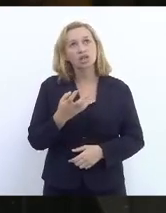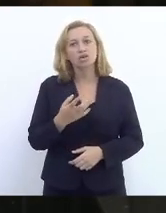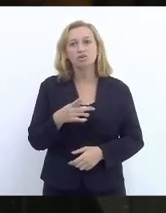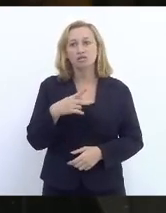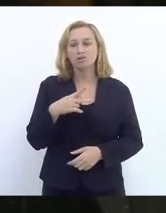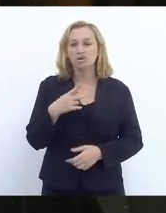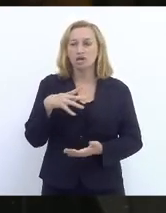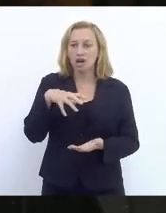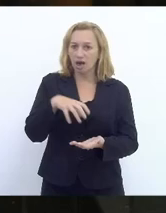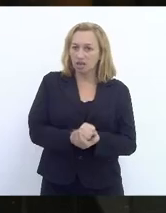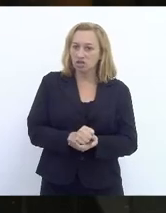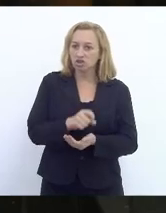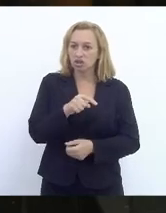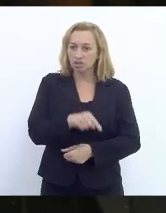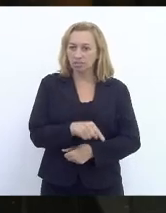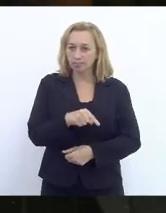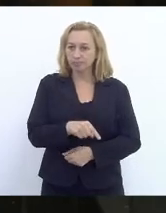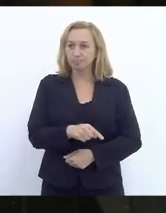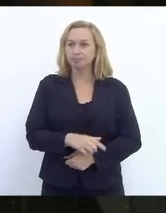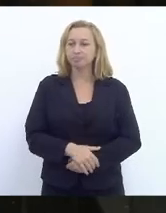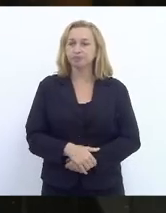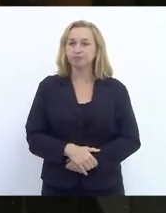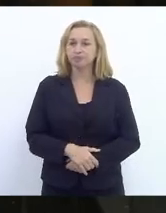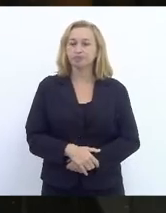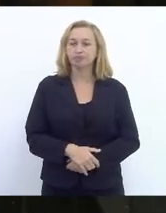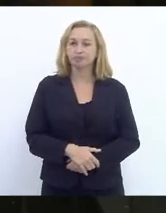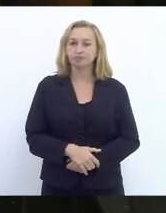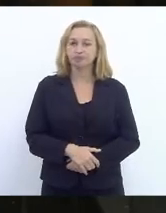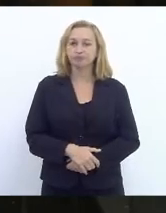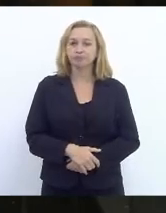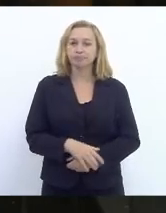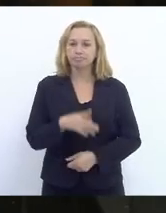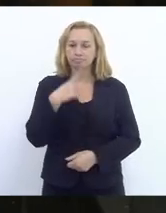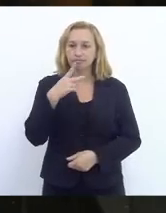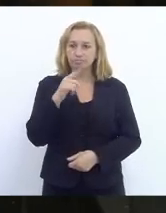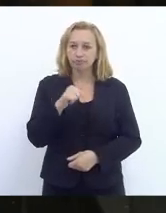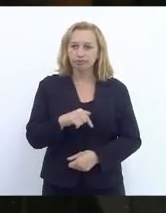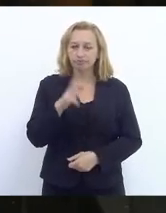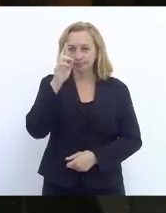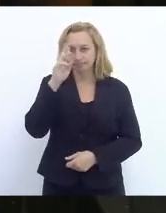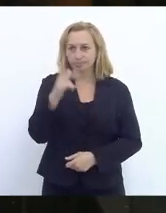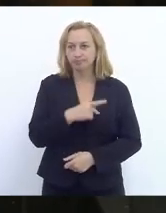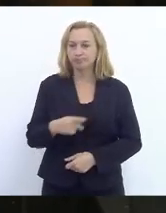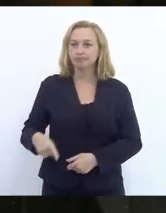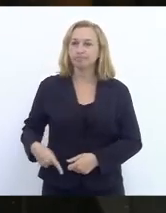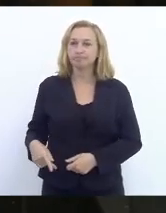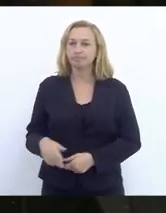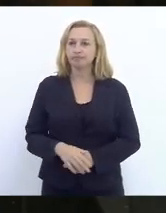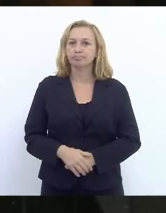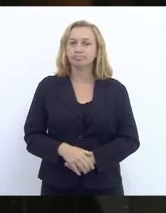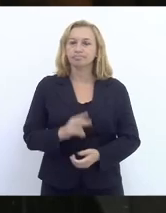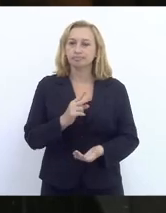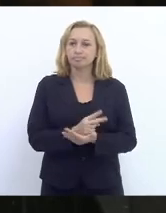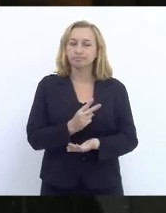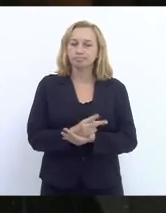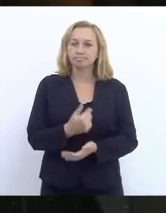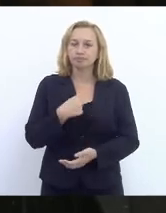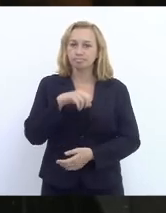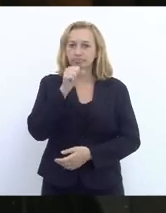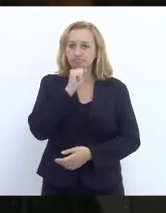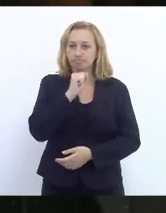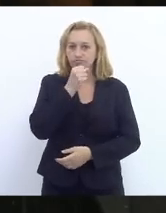esse registro porque afirmei aqui senhor presidente que a pesar até o seu